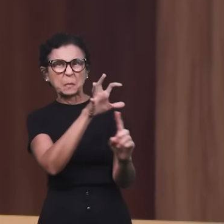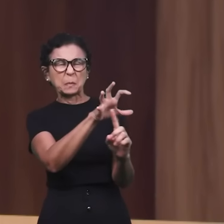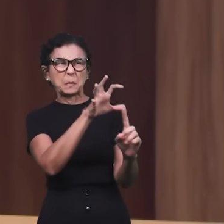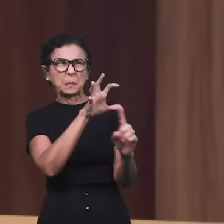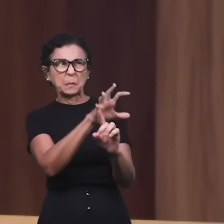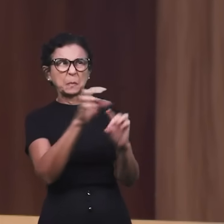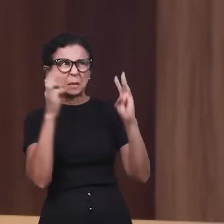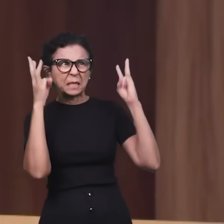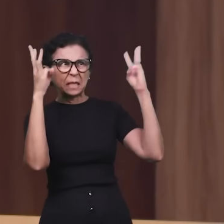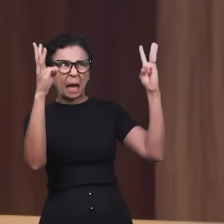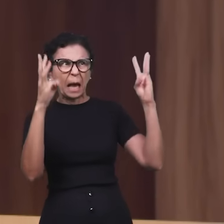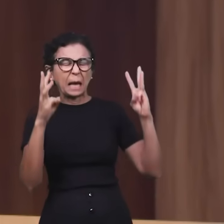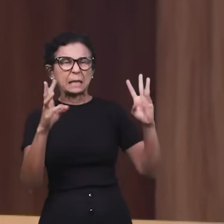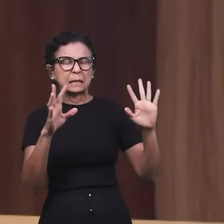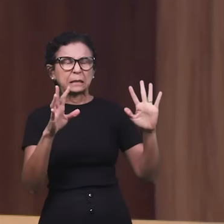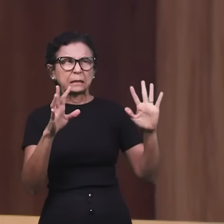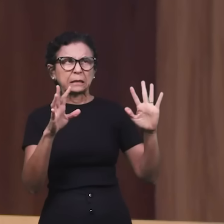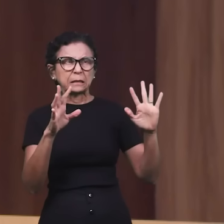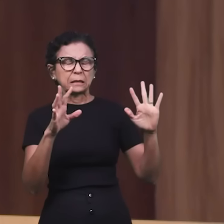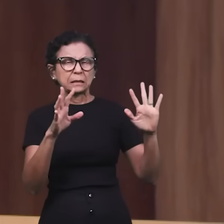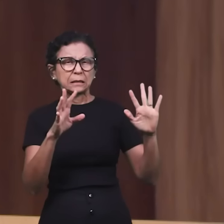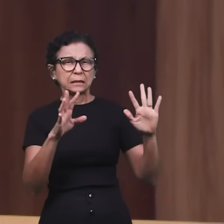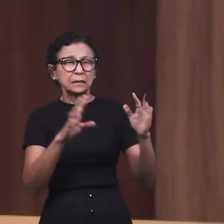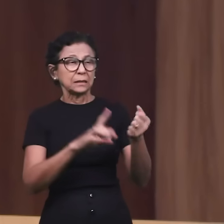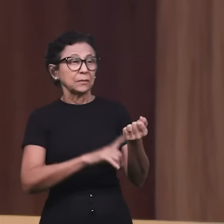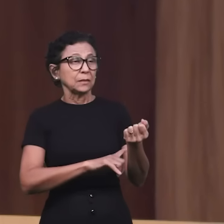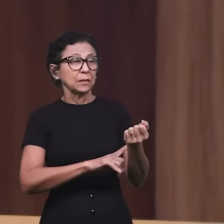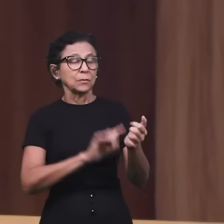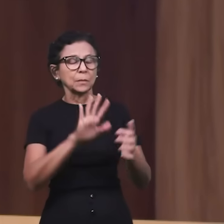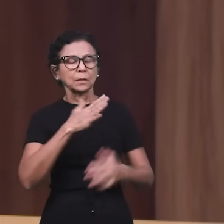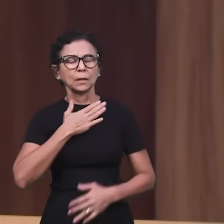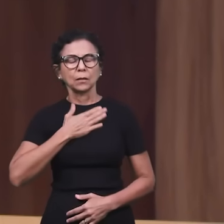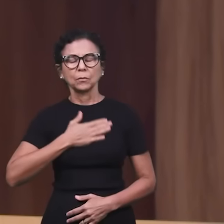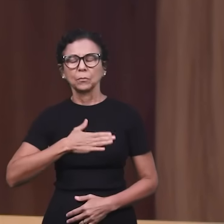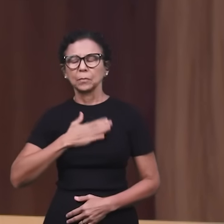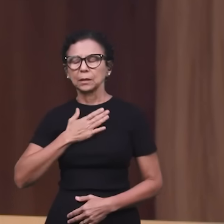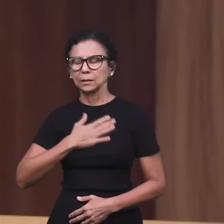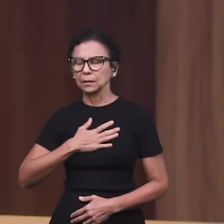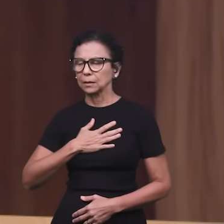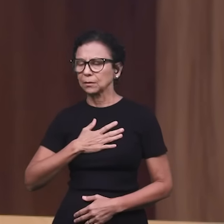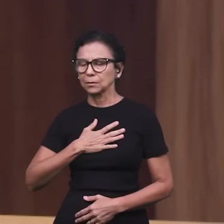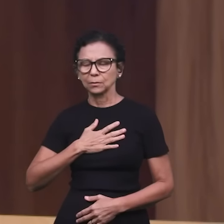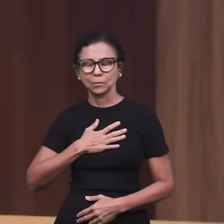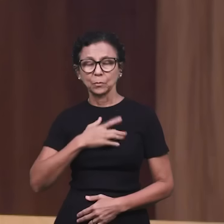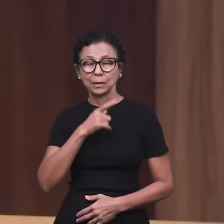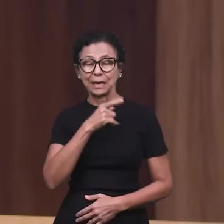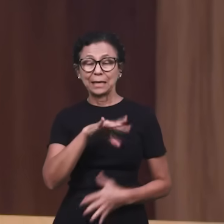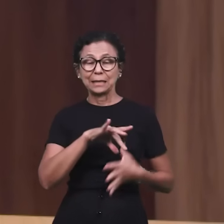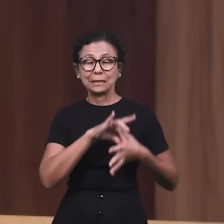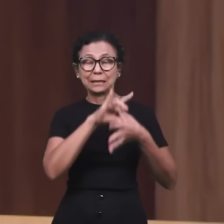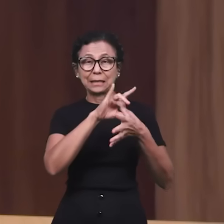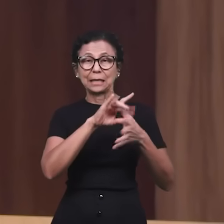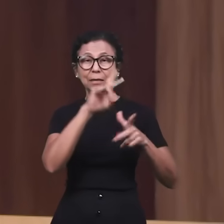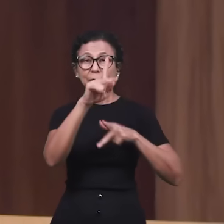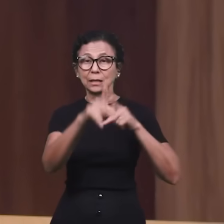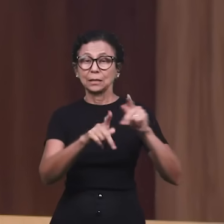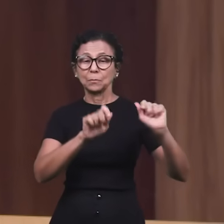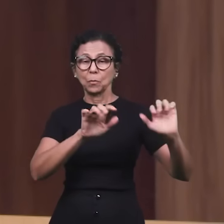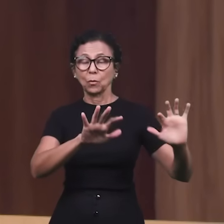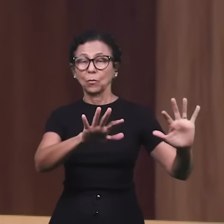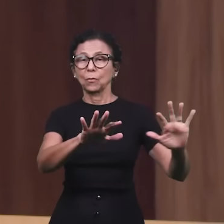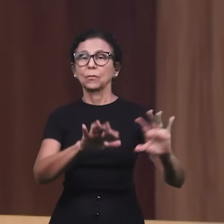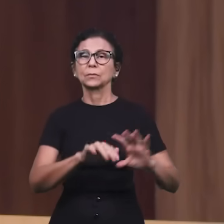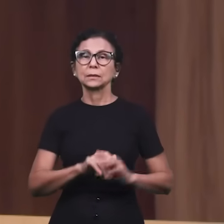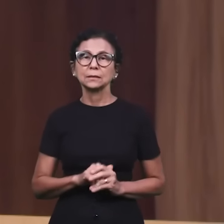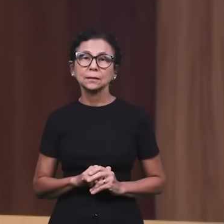calma. Então, o Deus de Moisés é o Deus da igreja. Glória a Jesus. Glória a É o Deus que nos deu o Senhor Jesus. Muito bom.